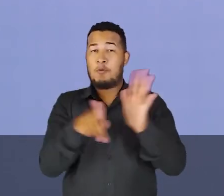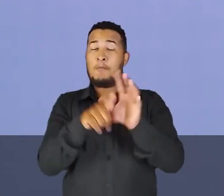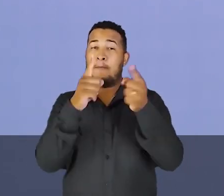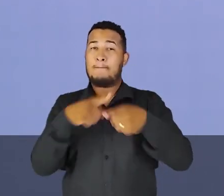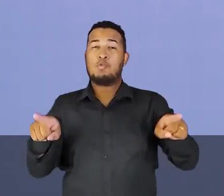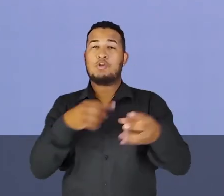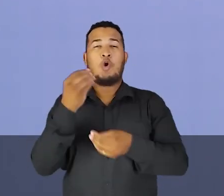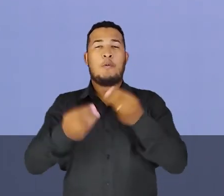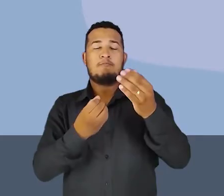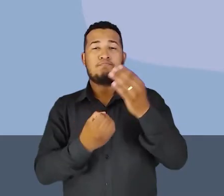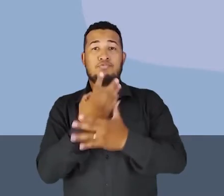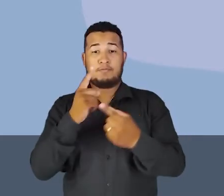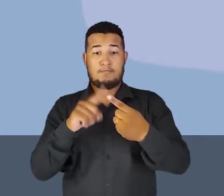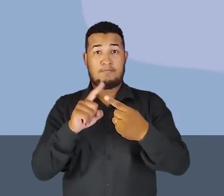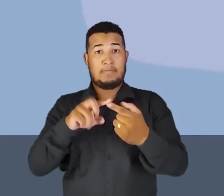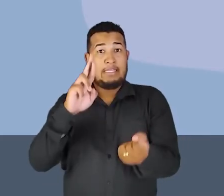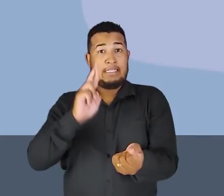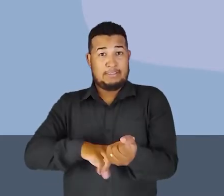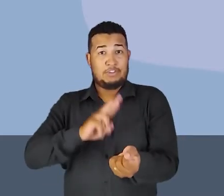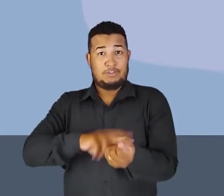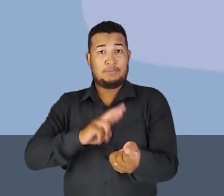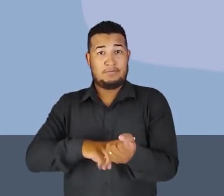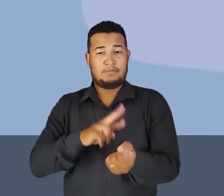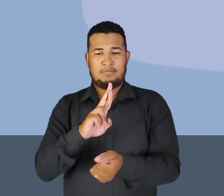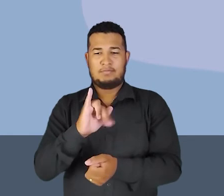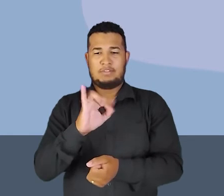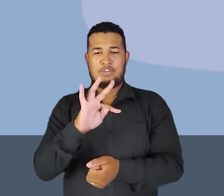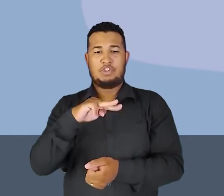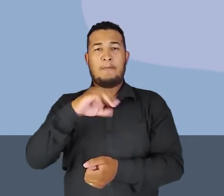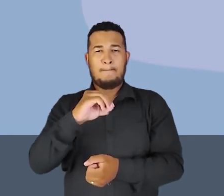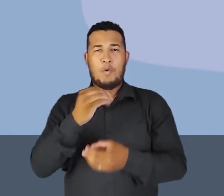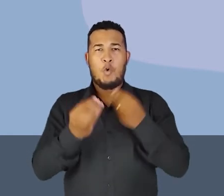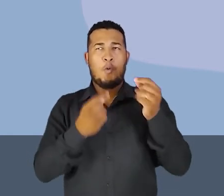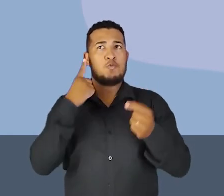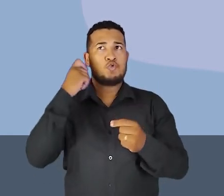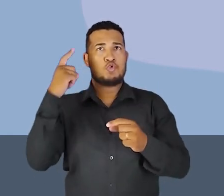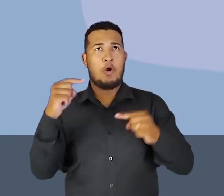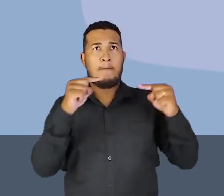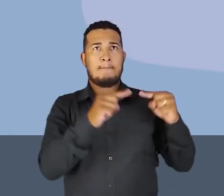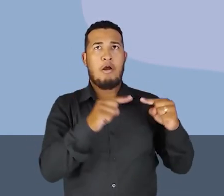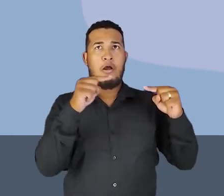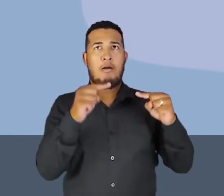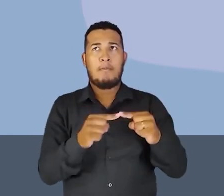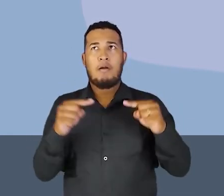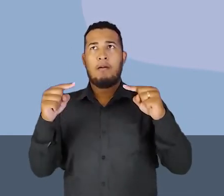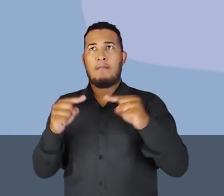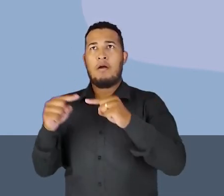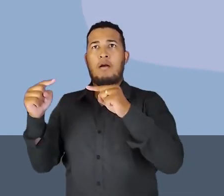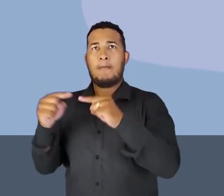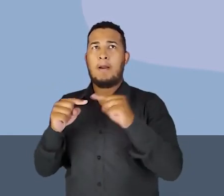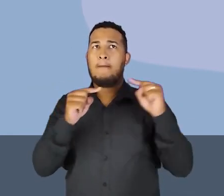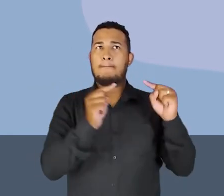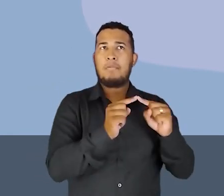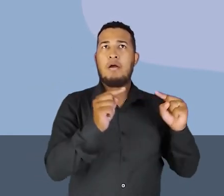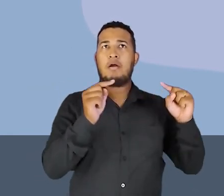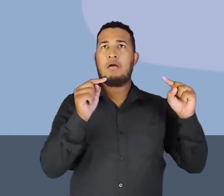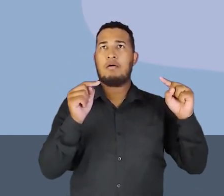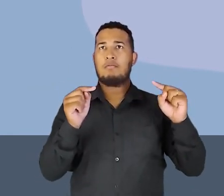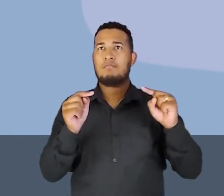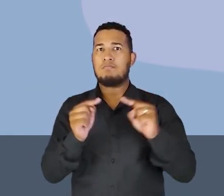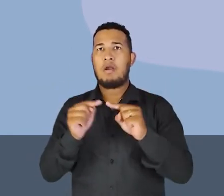construção da música, que é o ritmo, né, que é a maneira como você organiza os sons, as pausas, as intensidades dos toques,